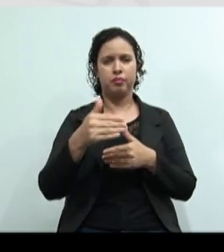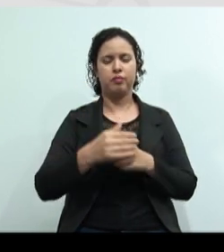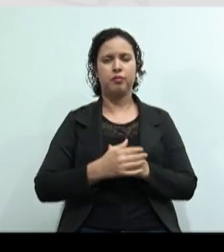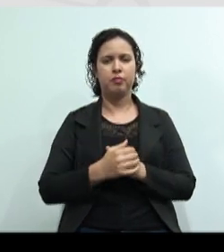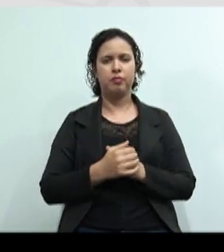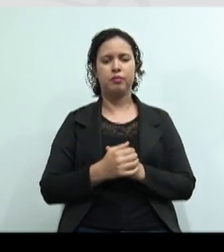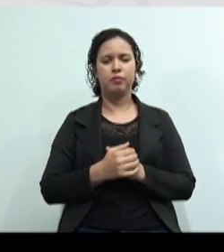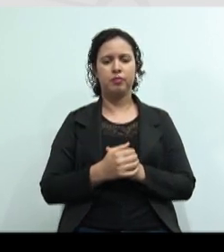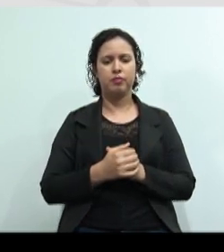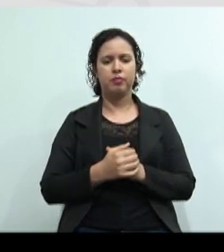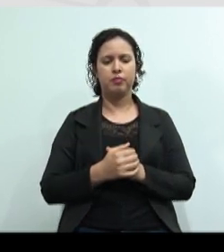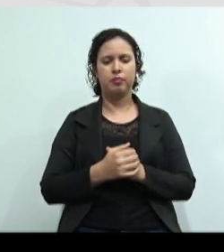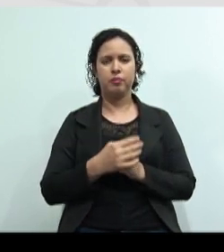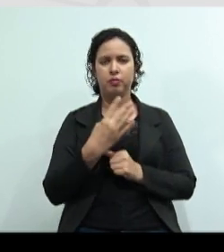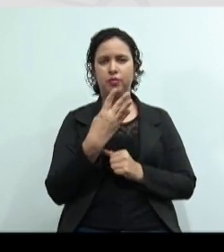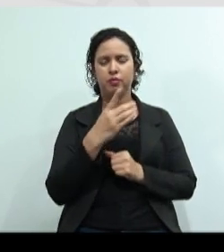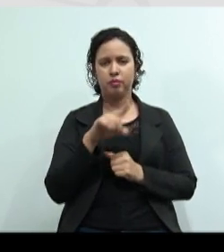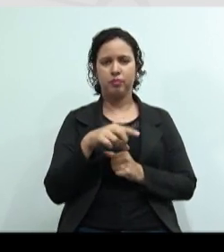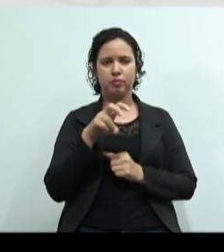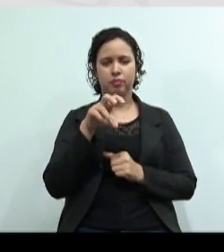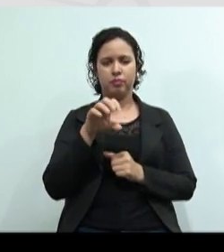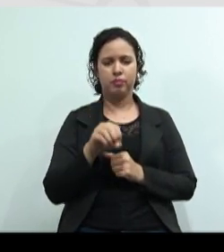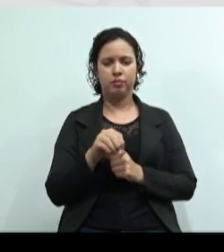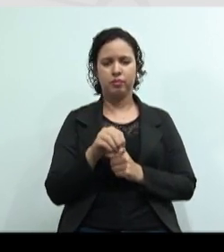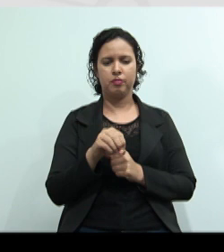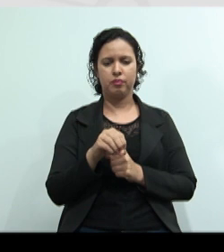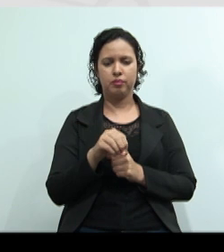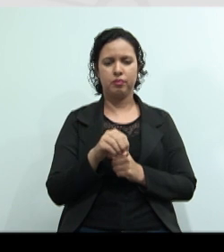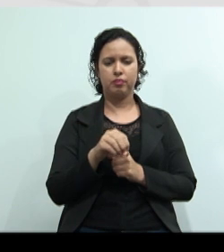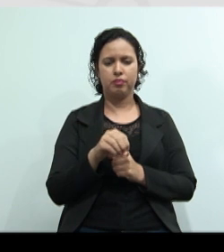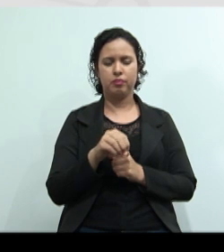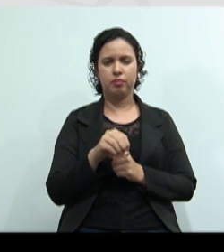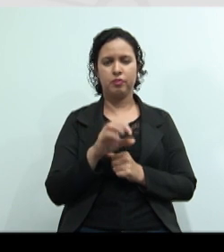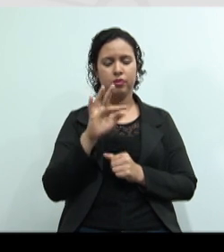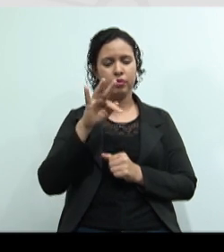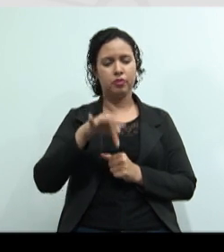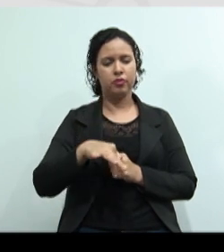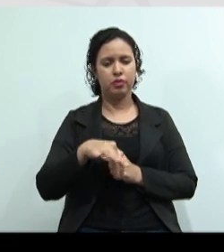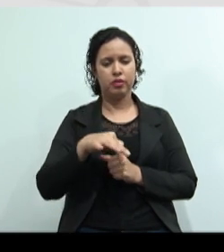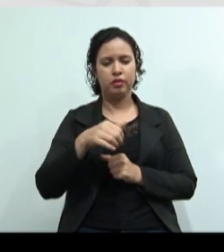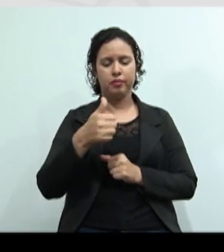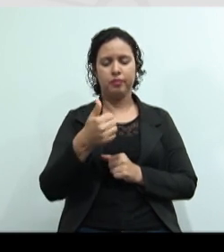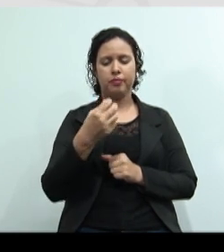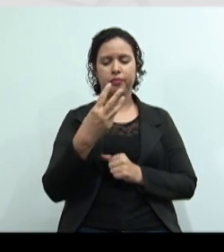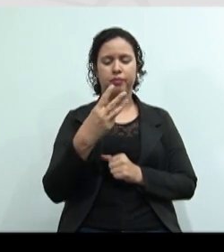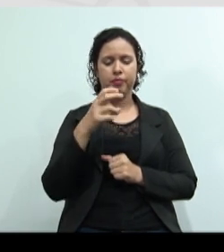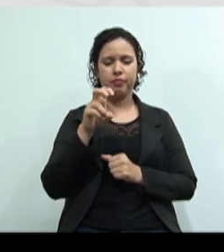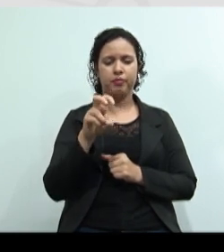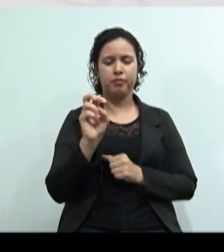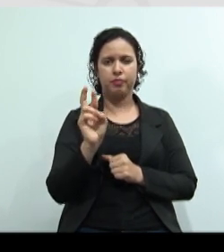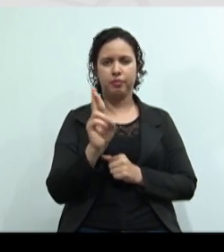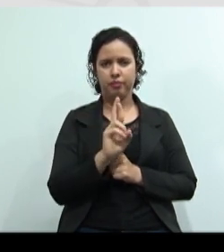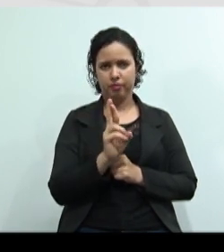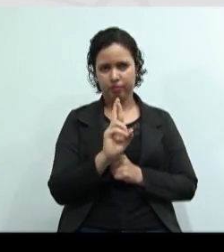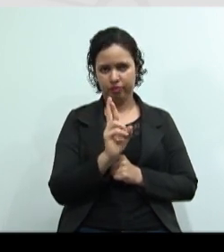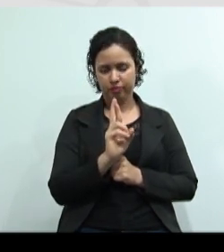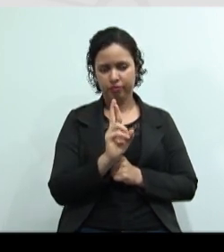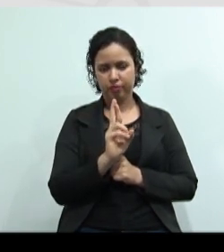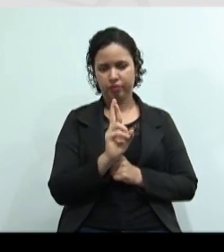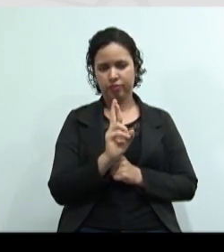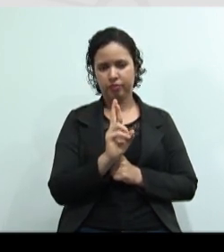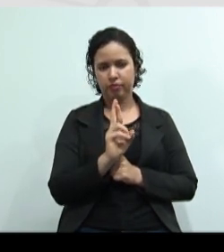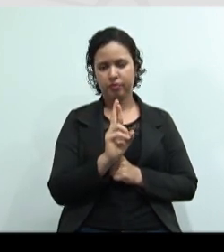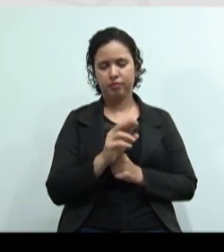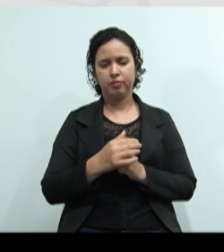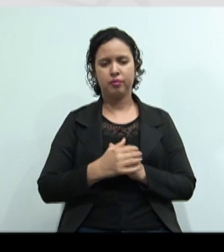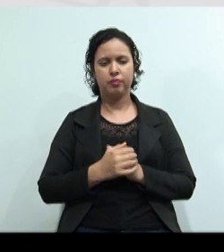caixas. A quanto? R$4,50. Isso dá R$135. Então, entrada, compra,